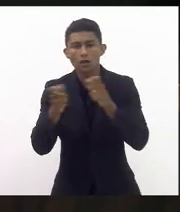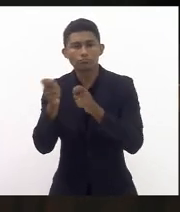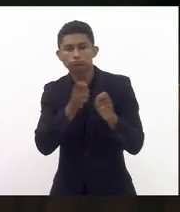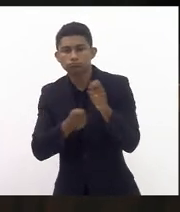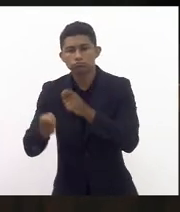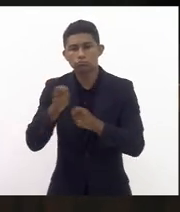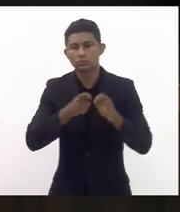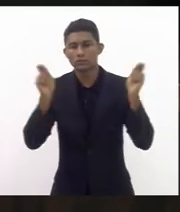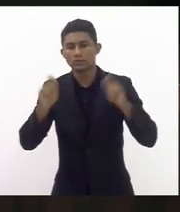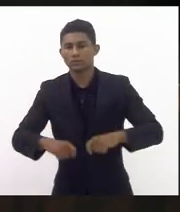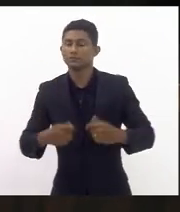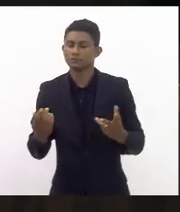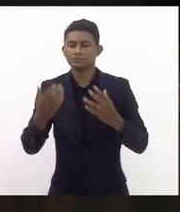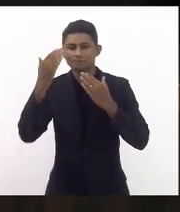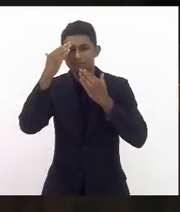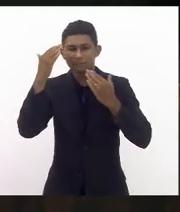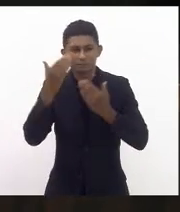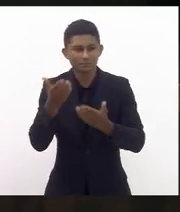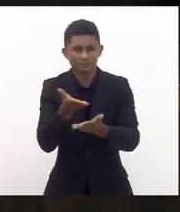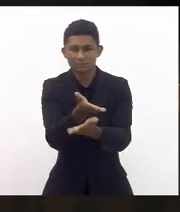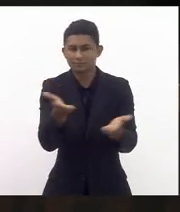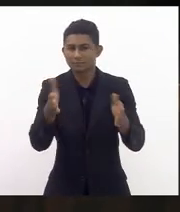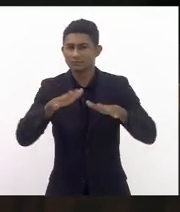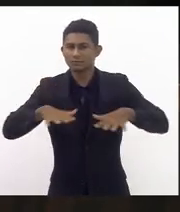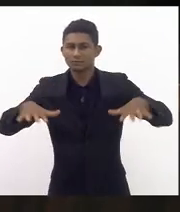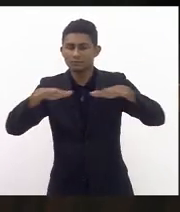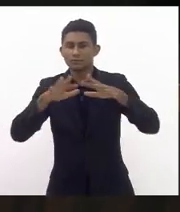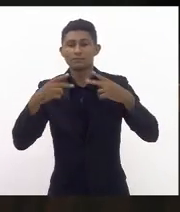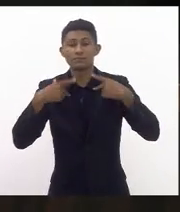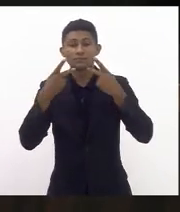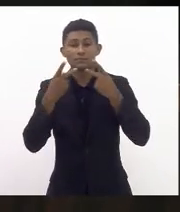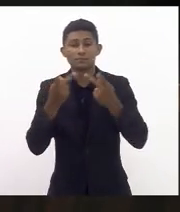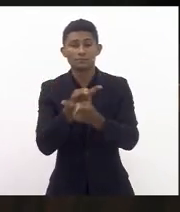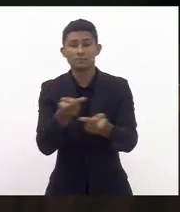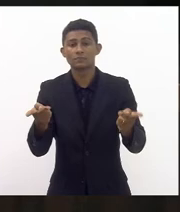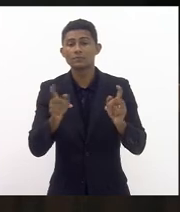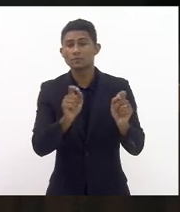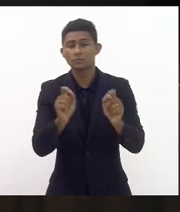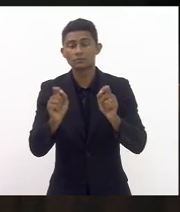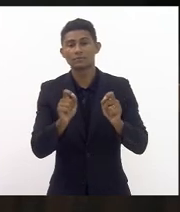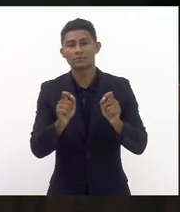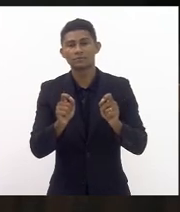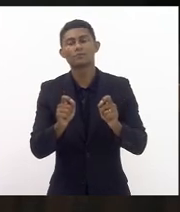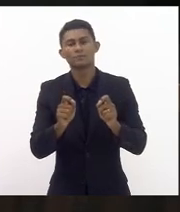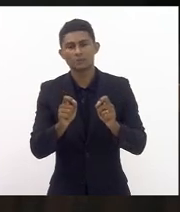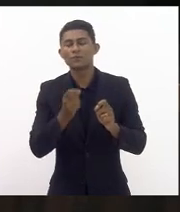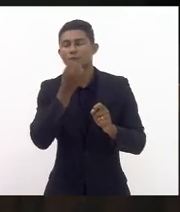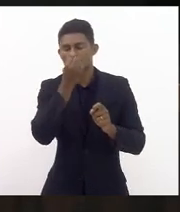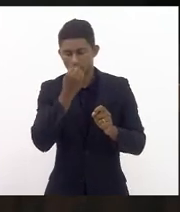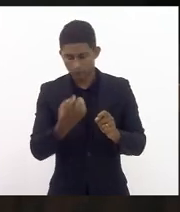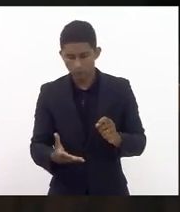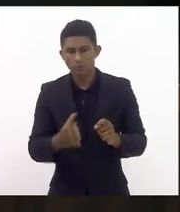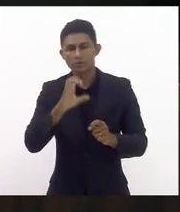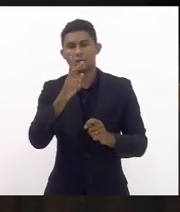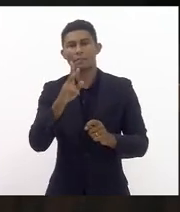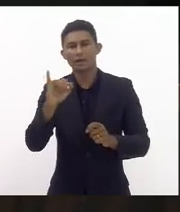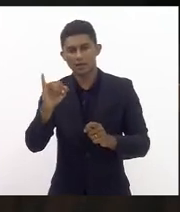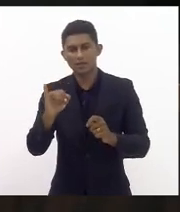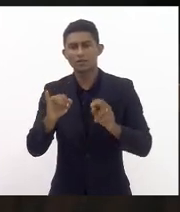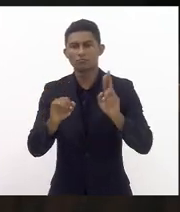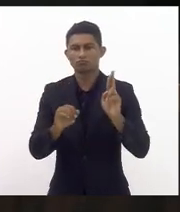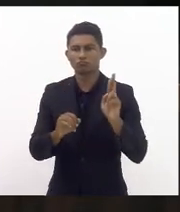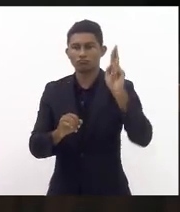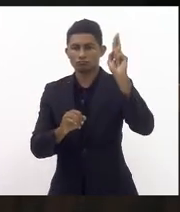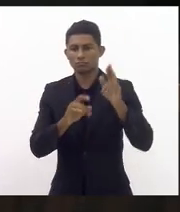fiscal. Então, agradecer a todos os parlamentares, dizer que vai estar em boas mãos, em muitas boas